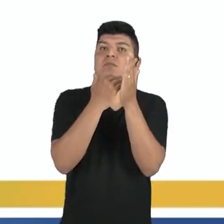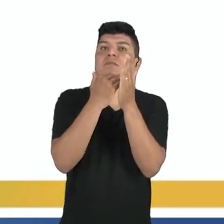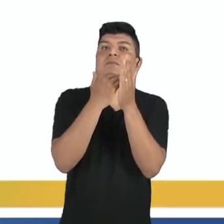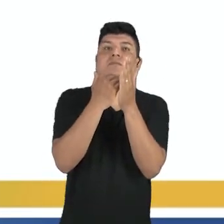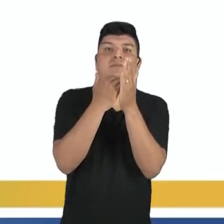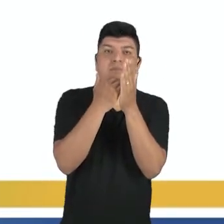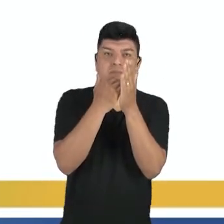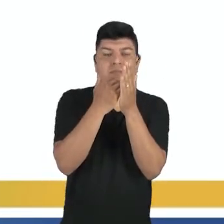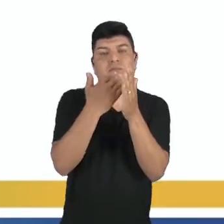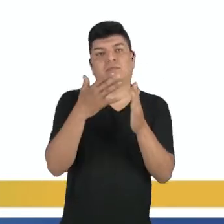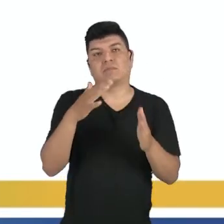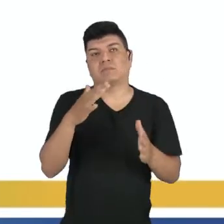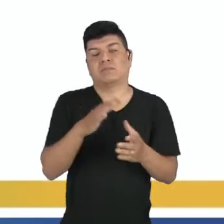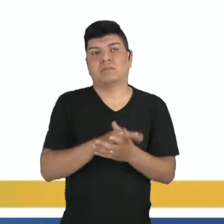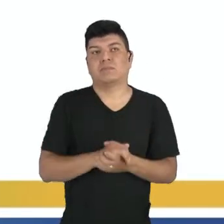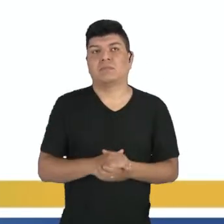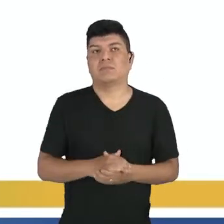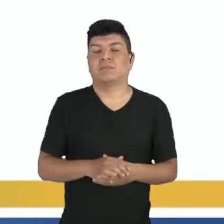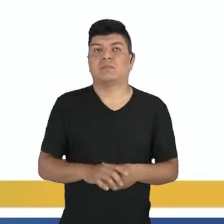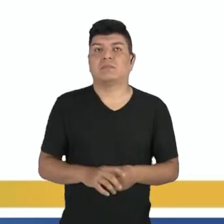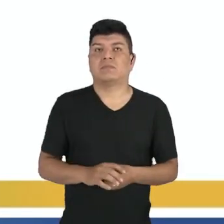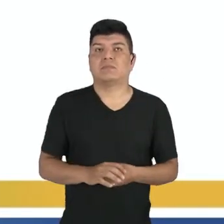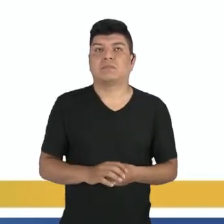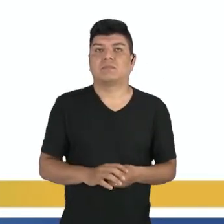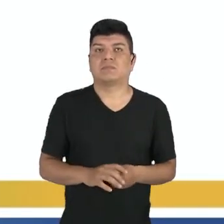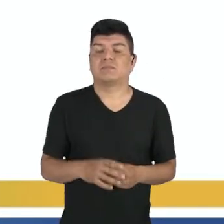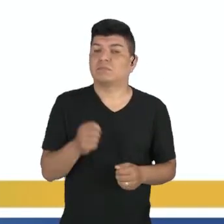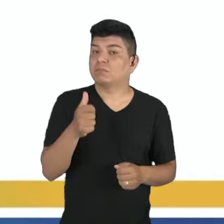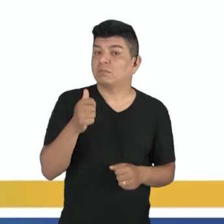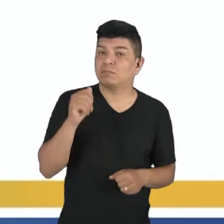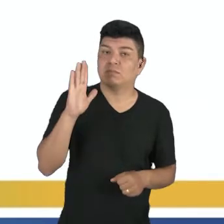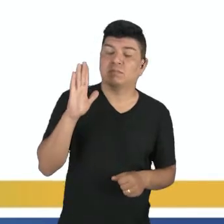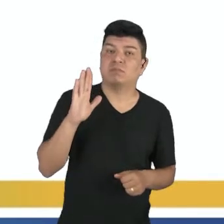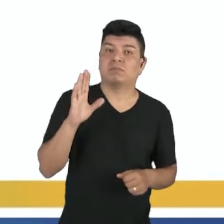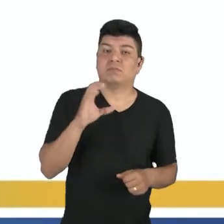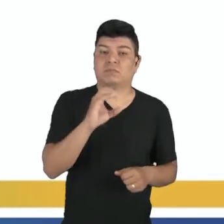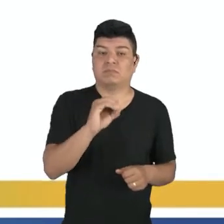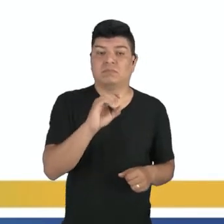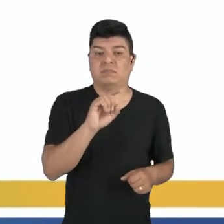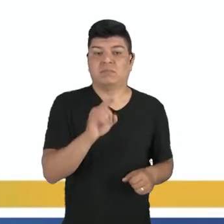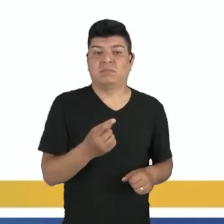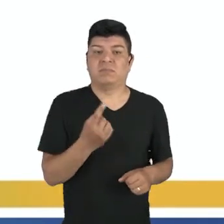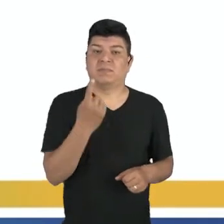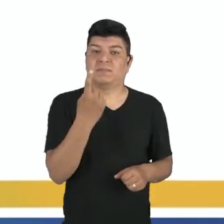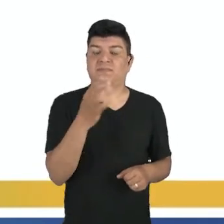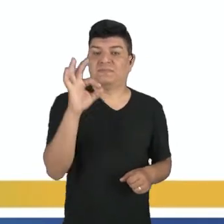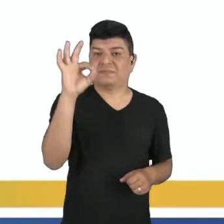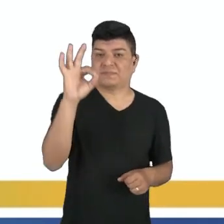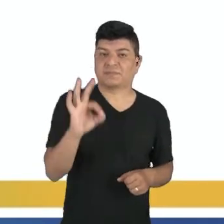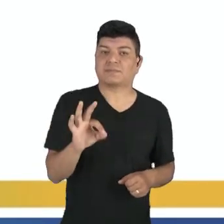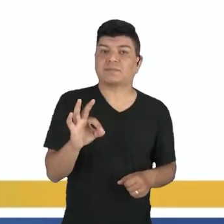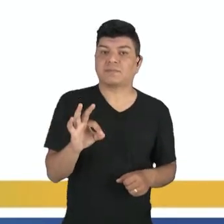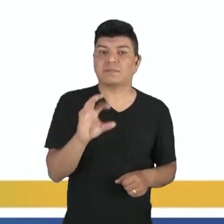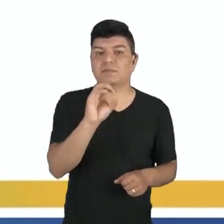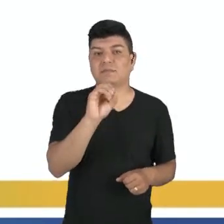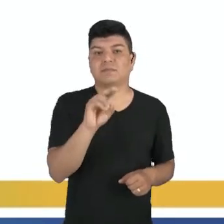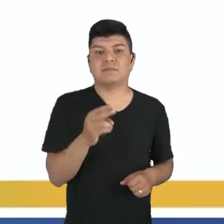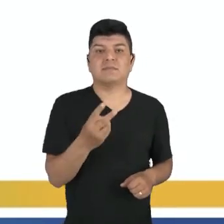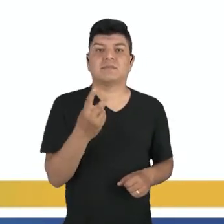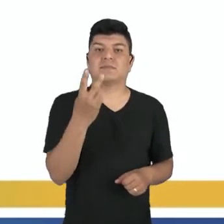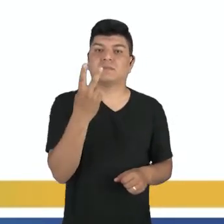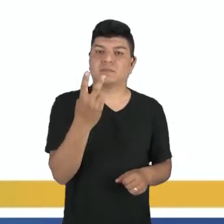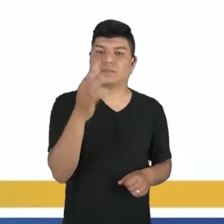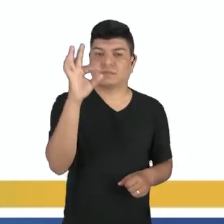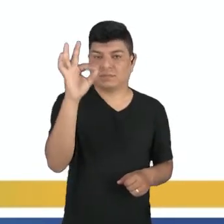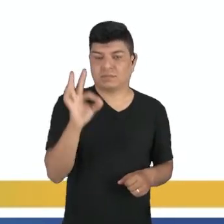dormir 21 na casa de um pouco mais de 0,1 porcento 0,12%